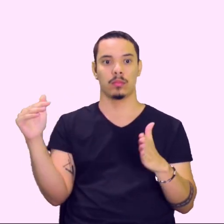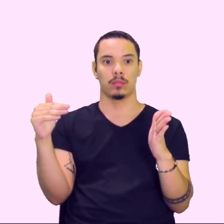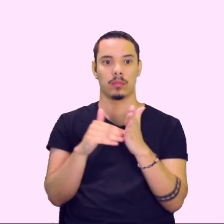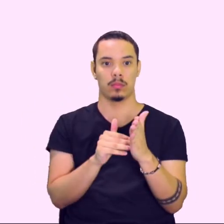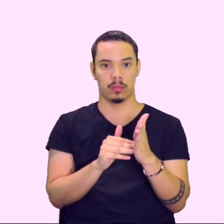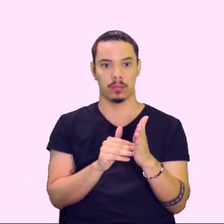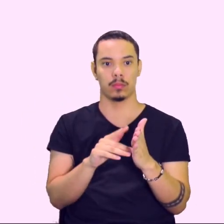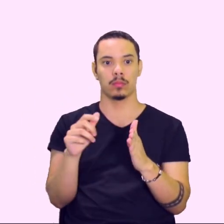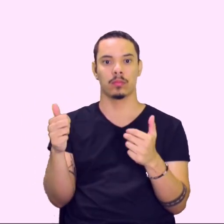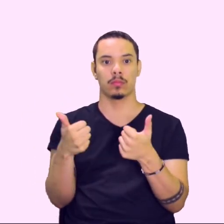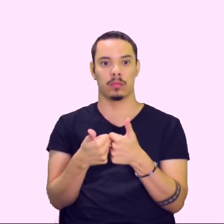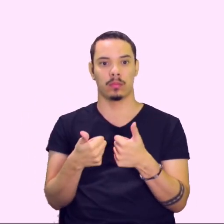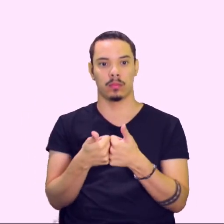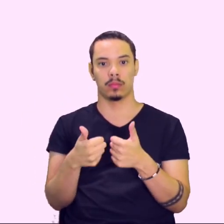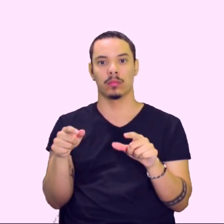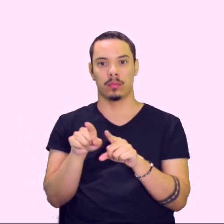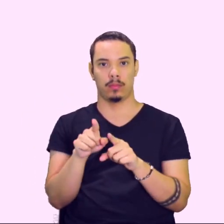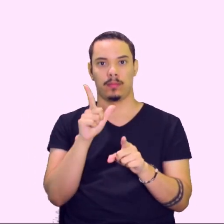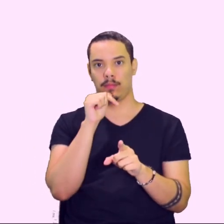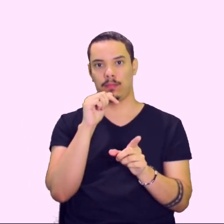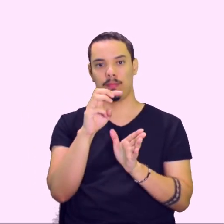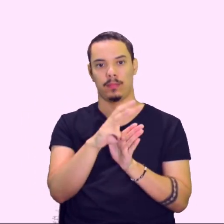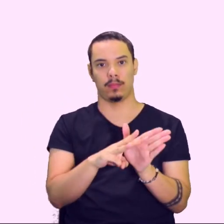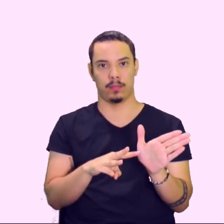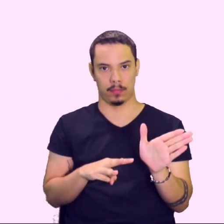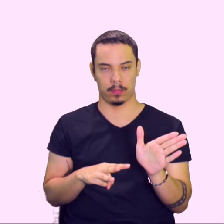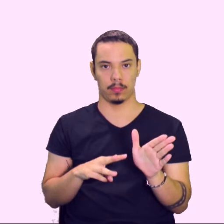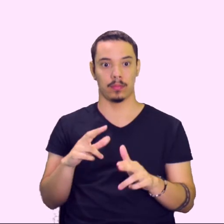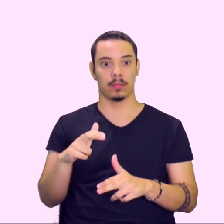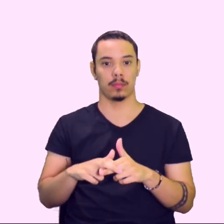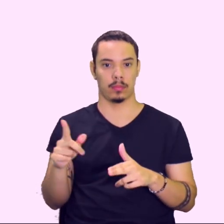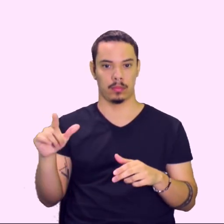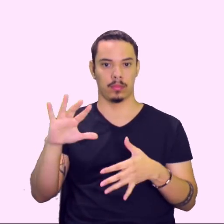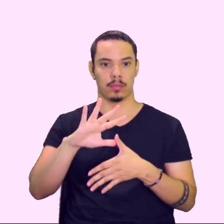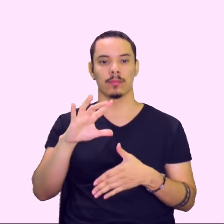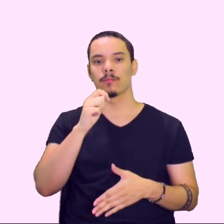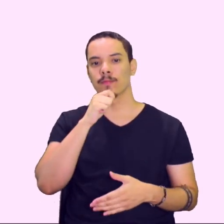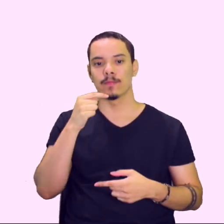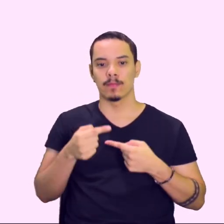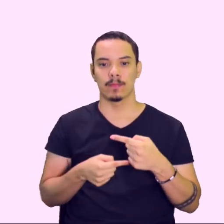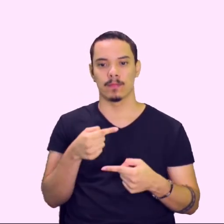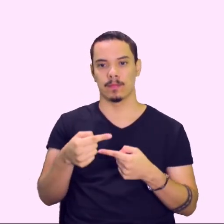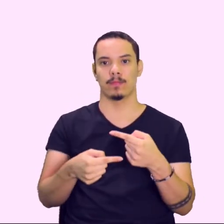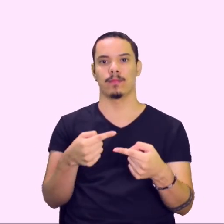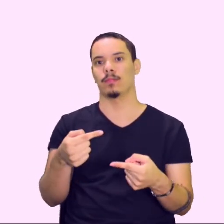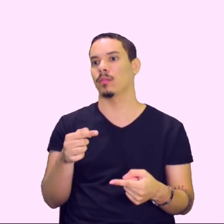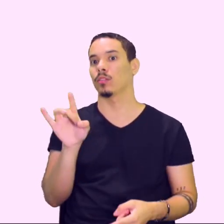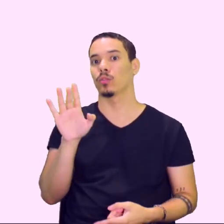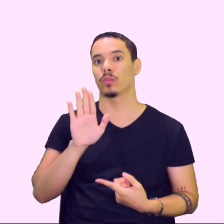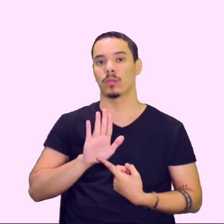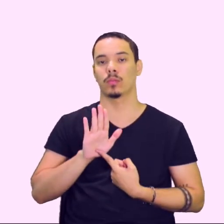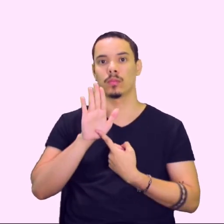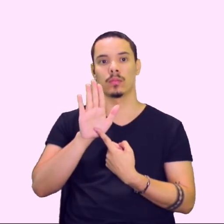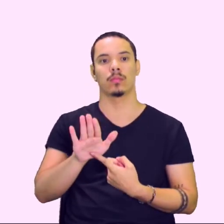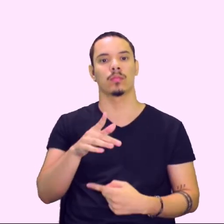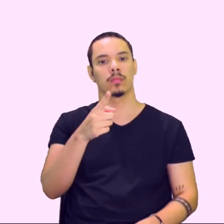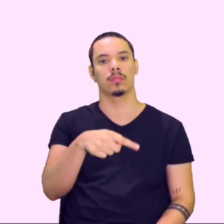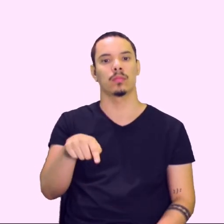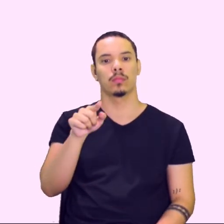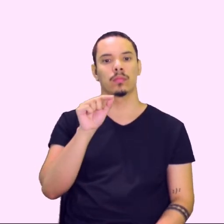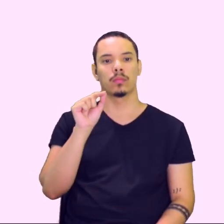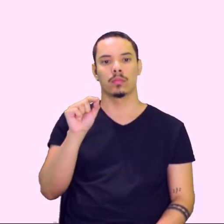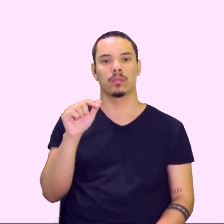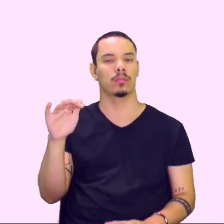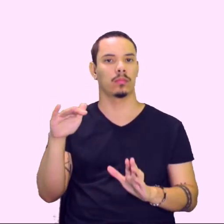Madeira, certo? Isso. Travessia do Rio Madeira. Então, esse mapinha é em andamento. Então, tem licitação, daí é só para mostrar, a gente trouxe esse mapa para mostrar esses